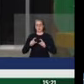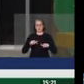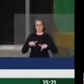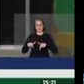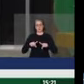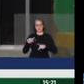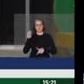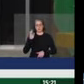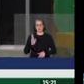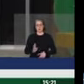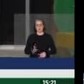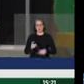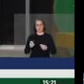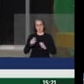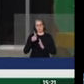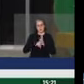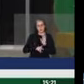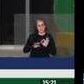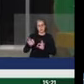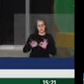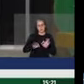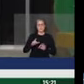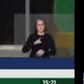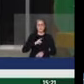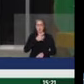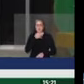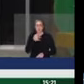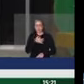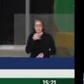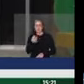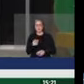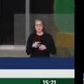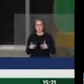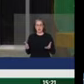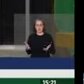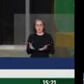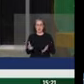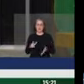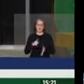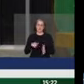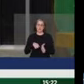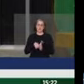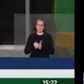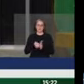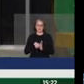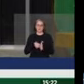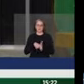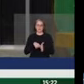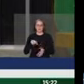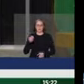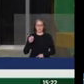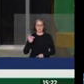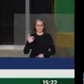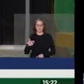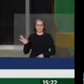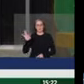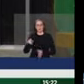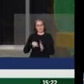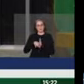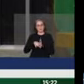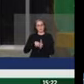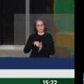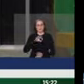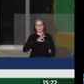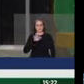programas sociais. Tinha um outro argumento. Dessa vez está tendo investigação. O Supremo está investigando. A